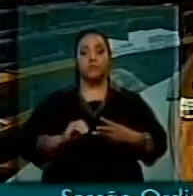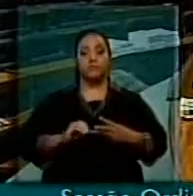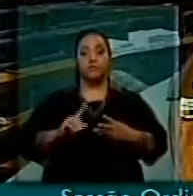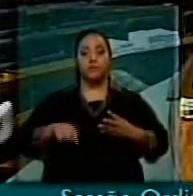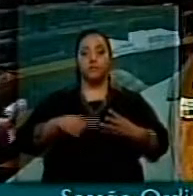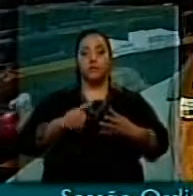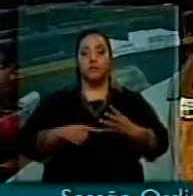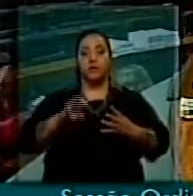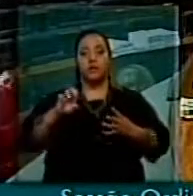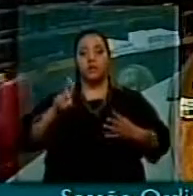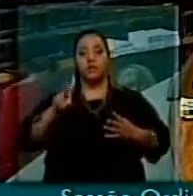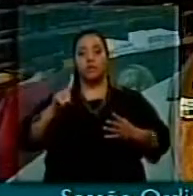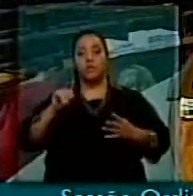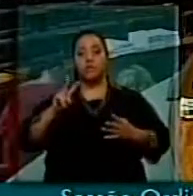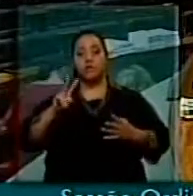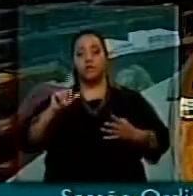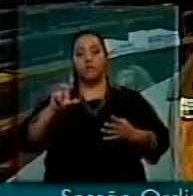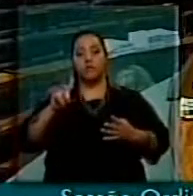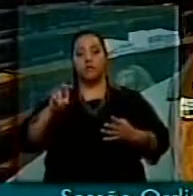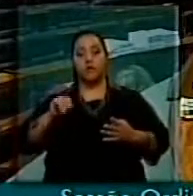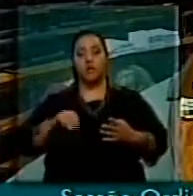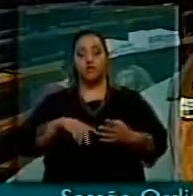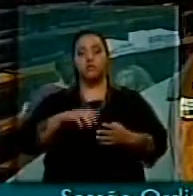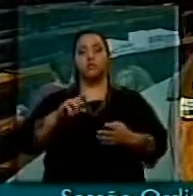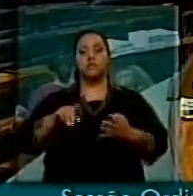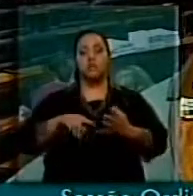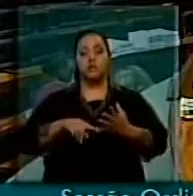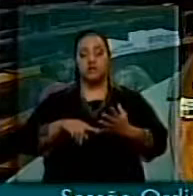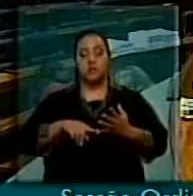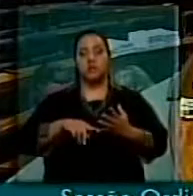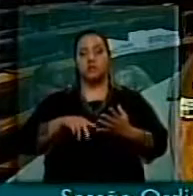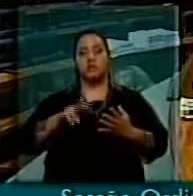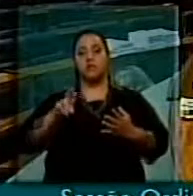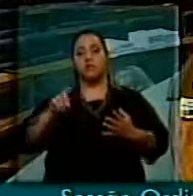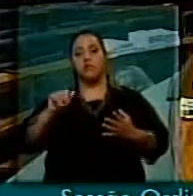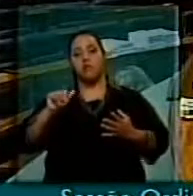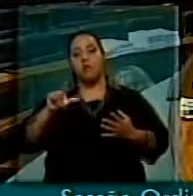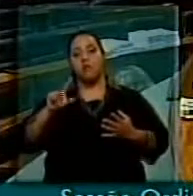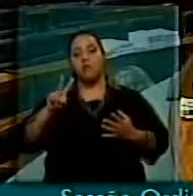Eduardo Valverde, Carlos Brandão, José Cirilo.